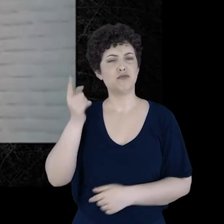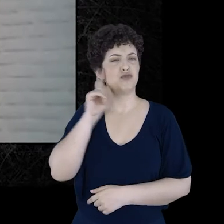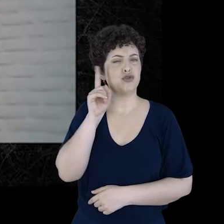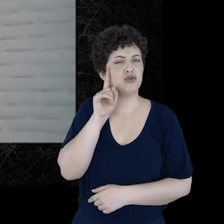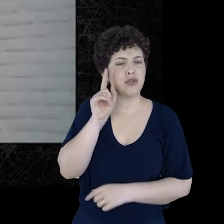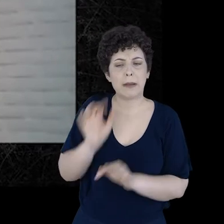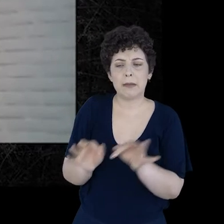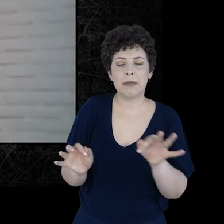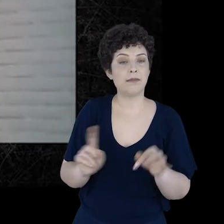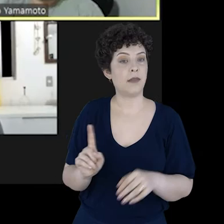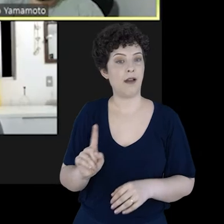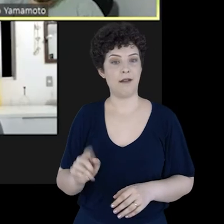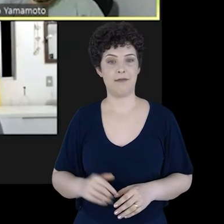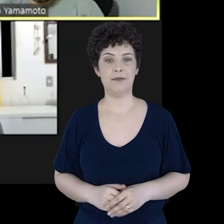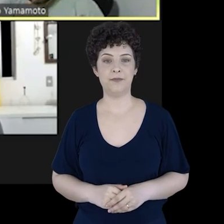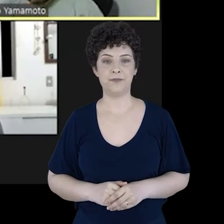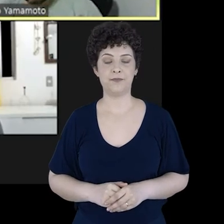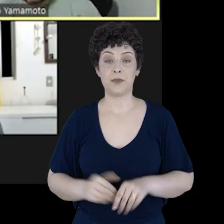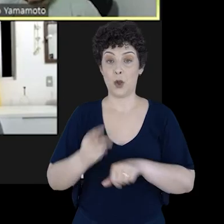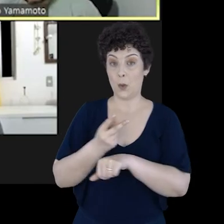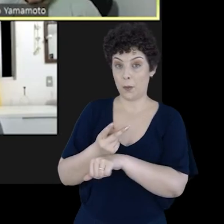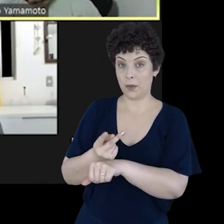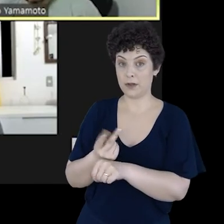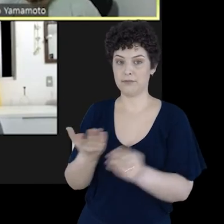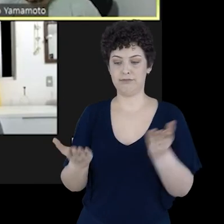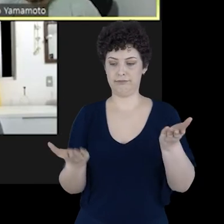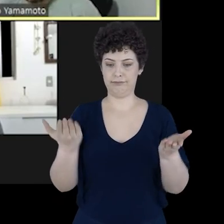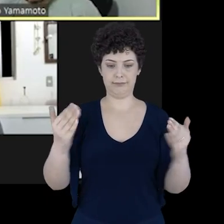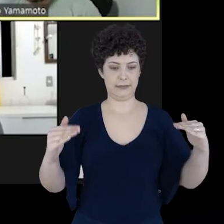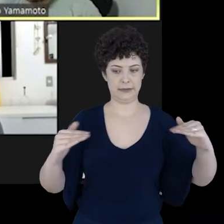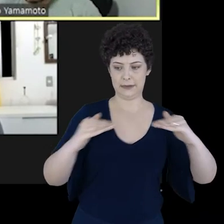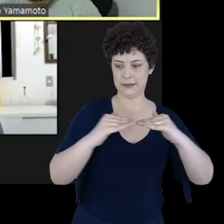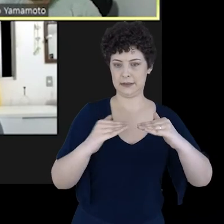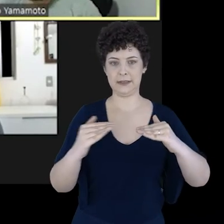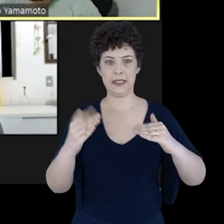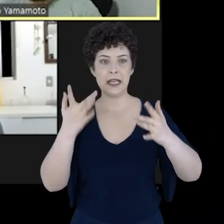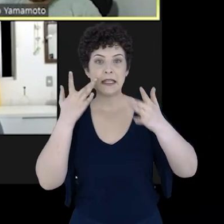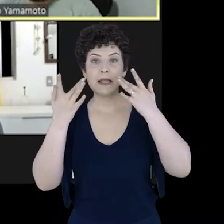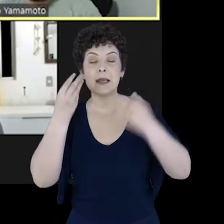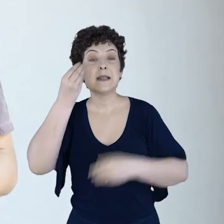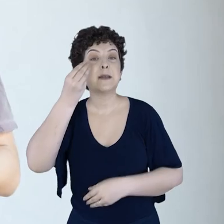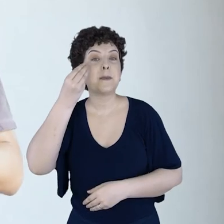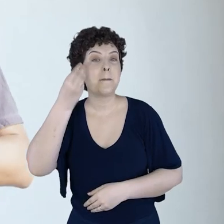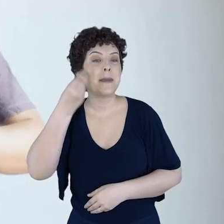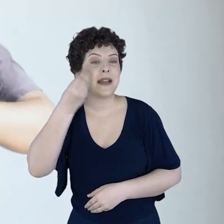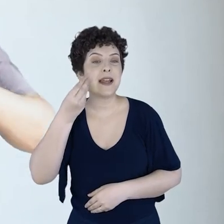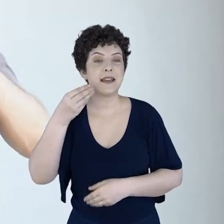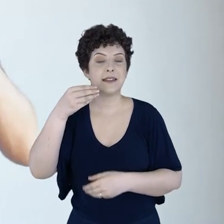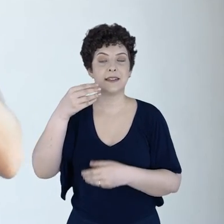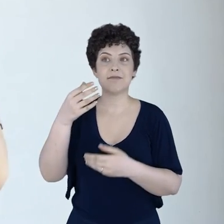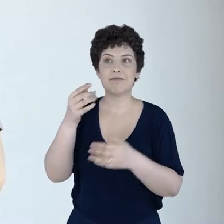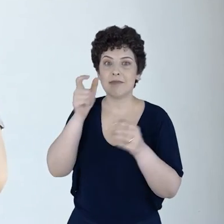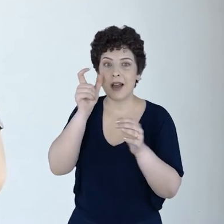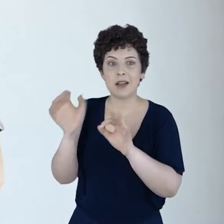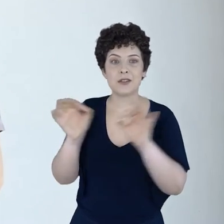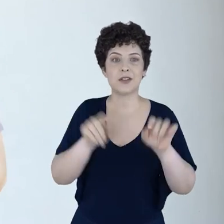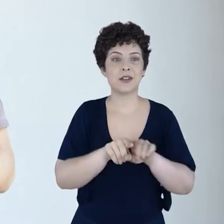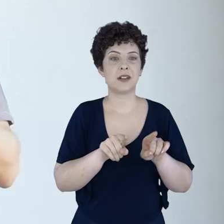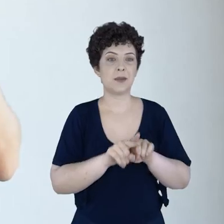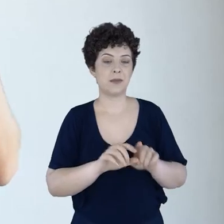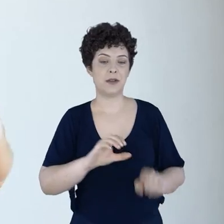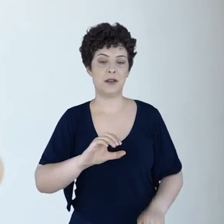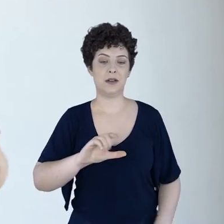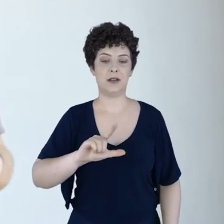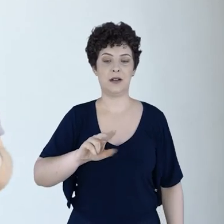no nível cotidiano. Fernando, né? Yamamoto. Uma busca de criar uma equivalência para a experiência teatral. Foram dois encontros, tanto dos Clowns de